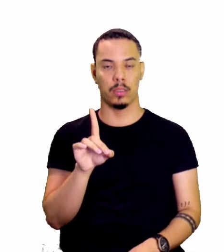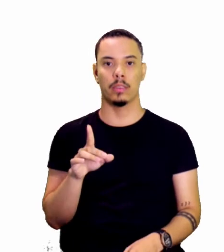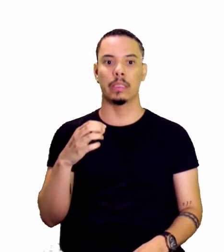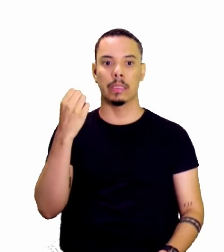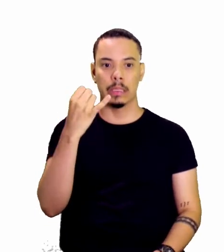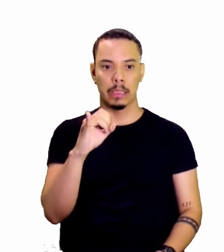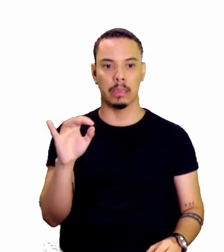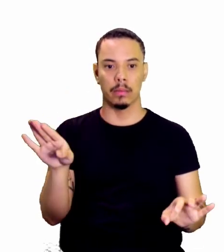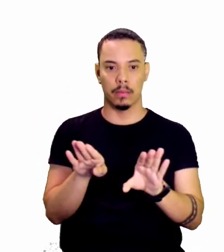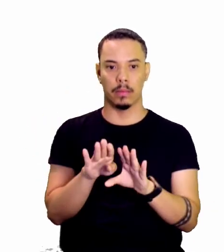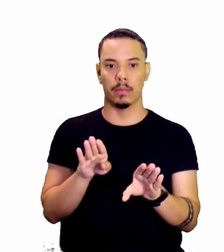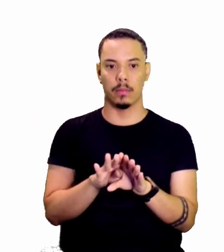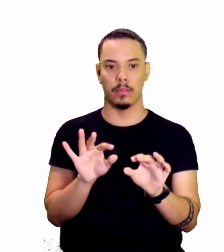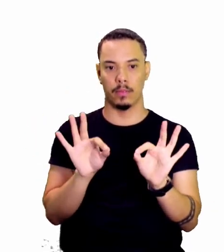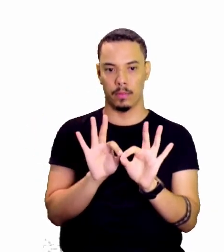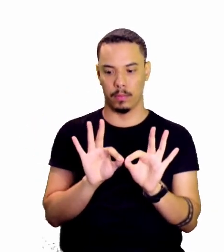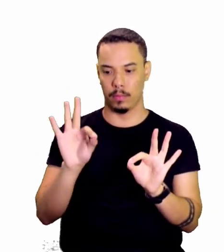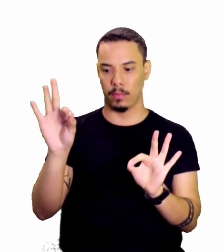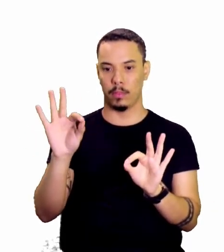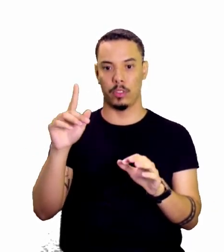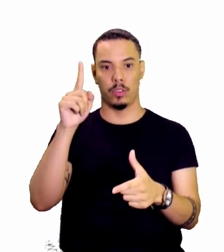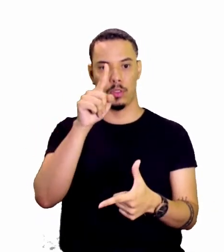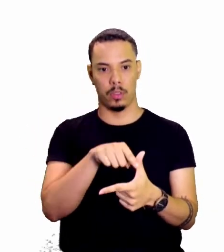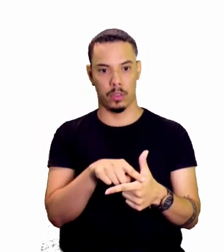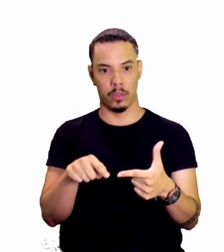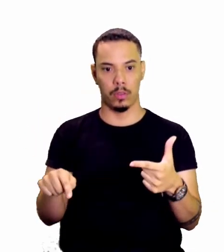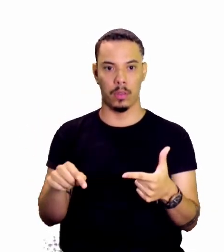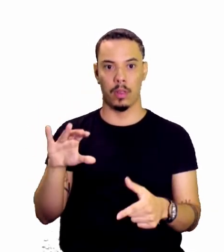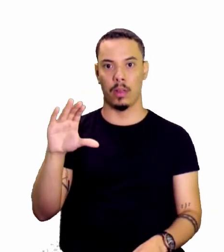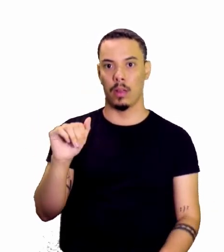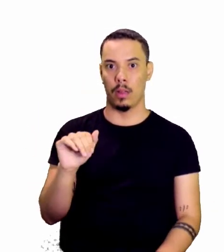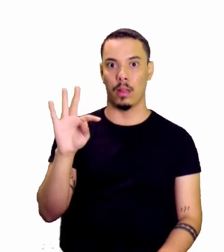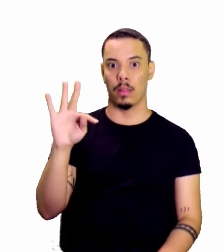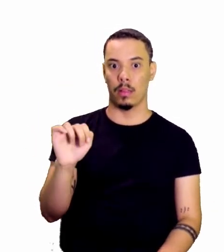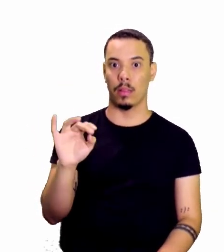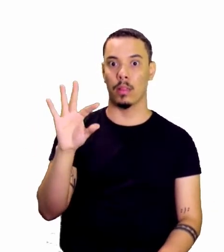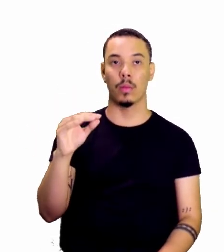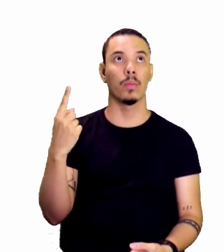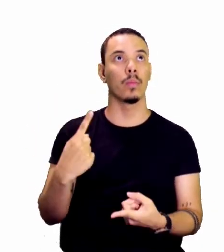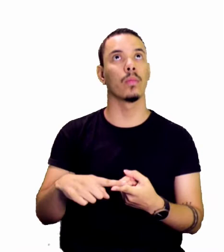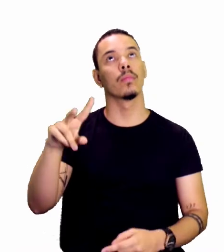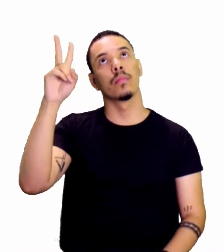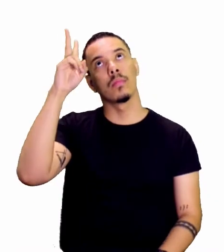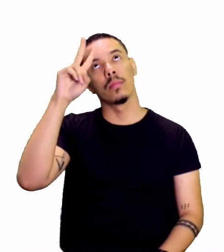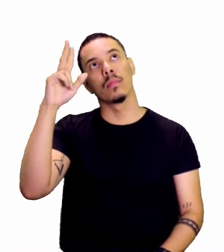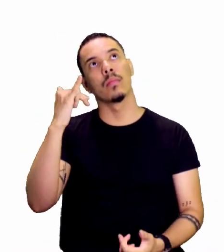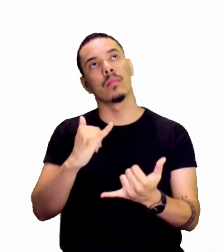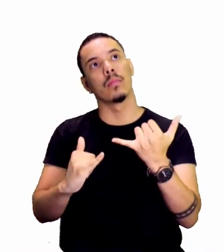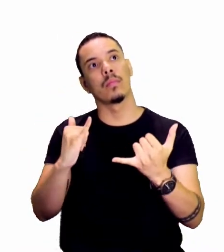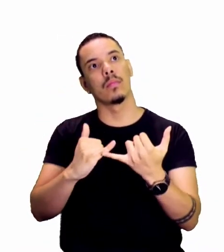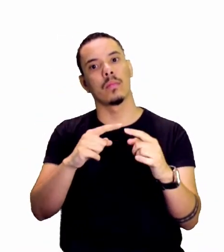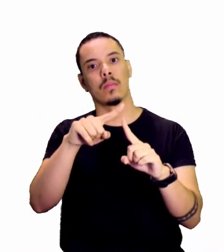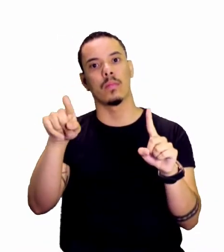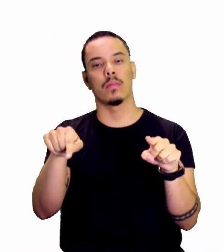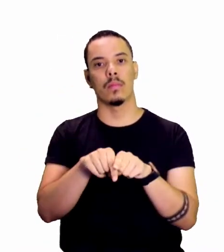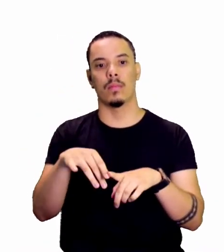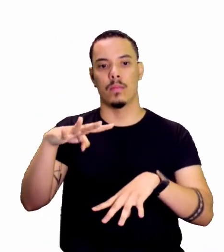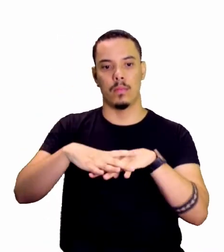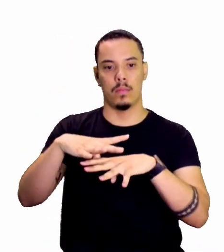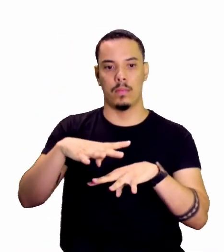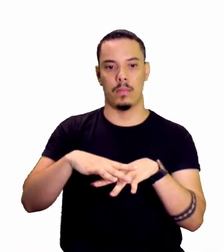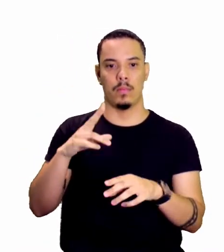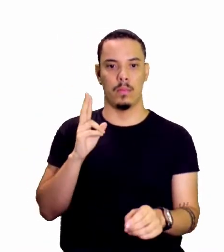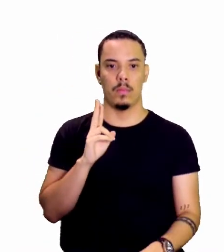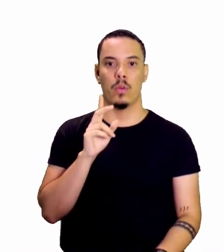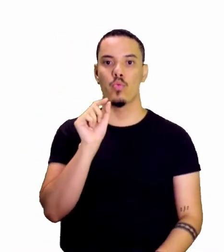distância se eu pegar a reta tangente aqui e dividir os dois catetos já que lembram um triângulo retângulo o que que eu vou achar velocidade não é